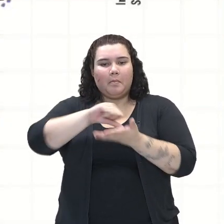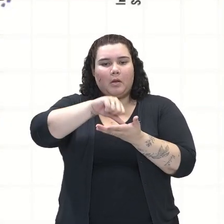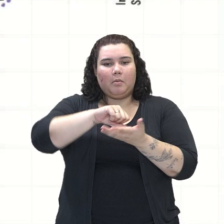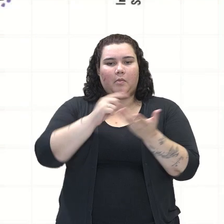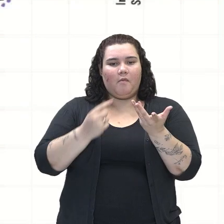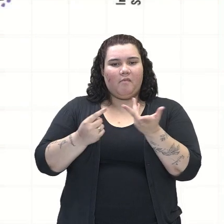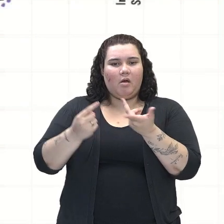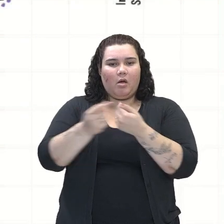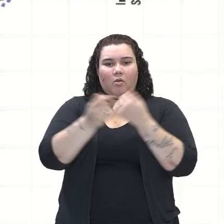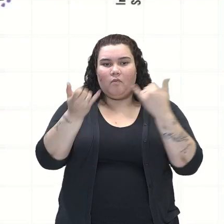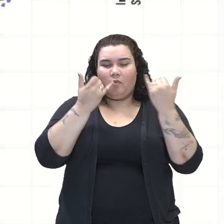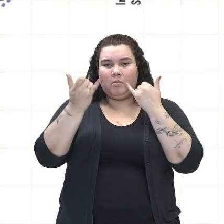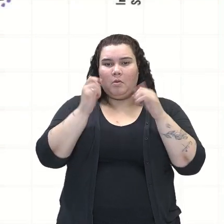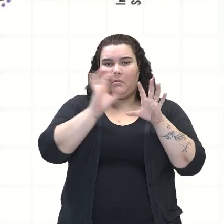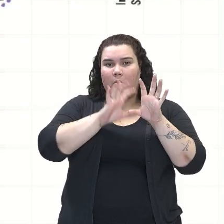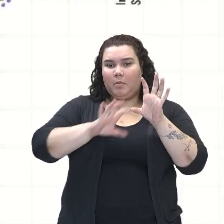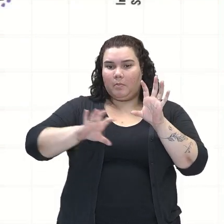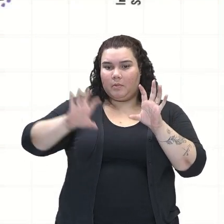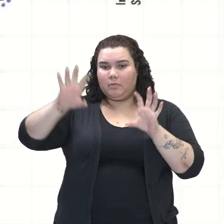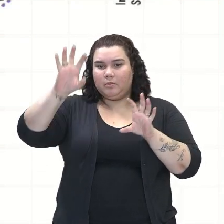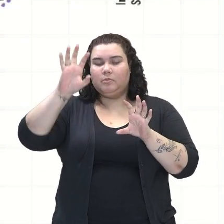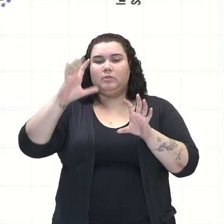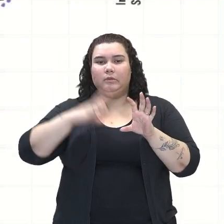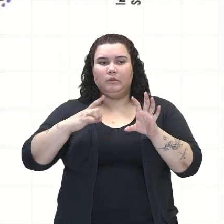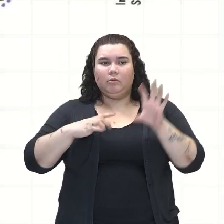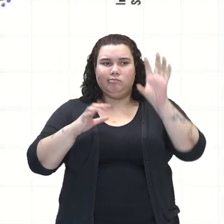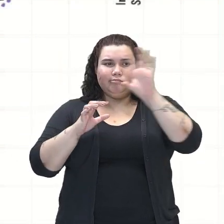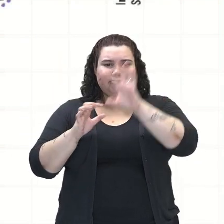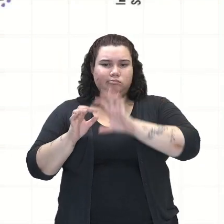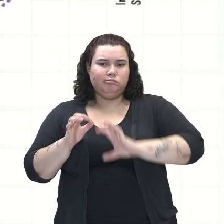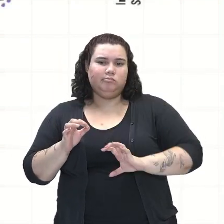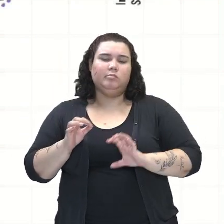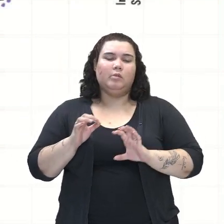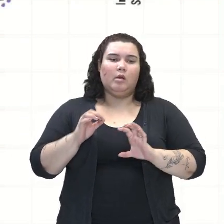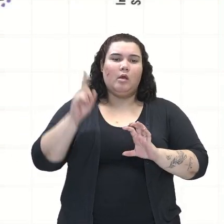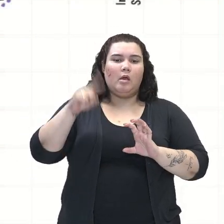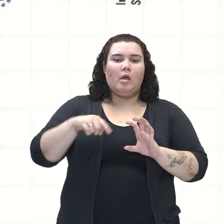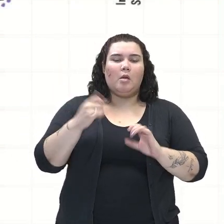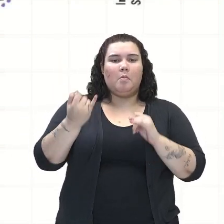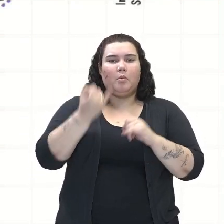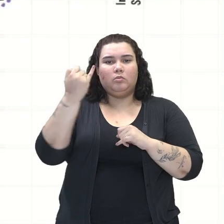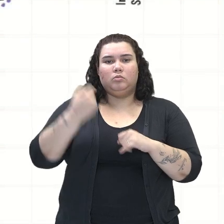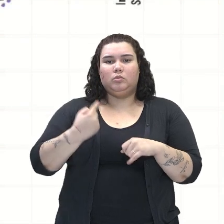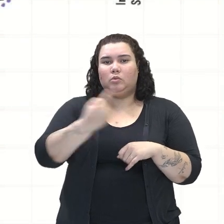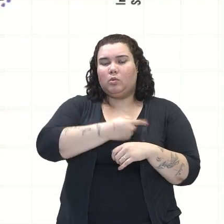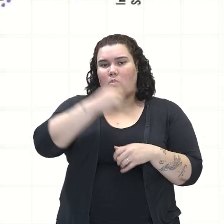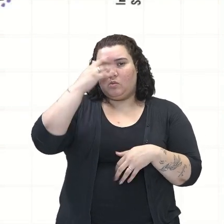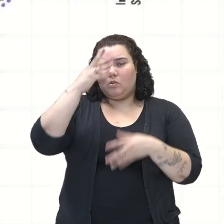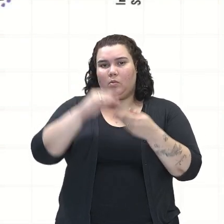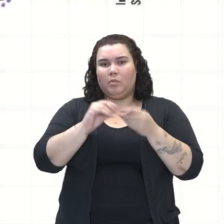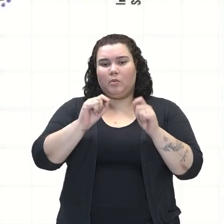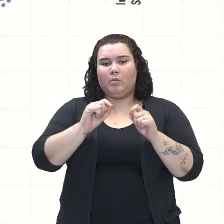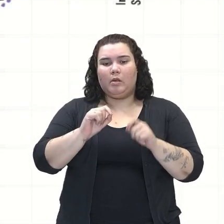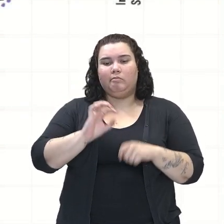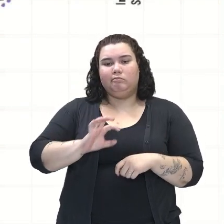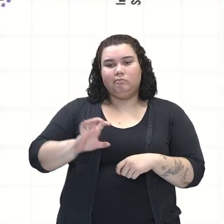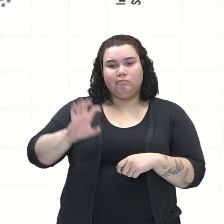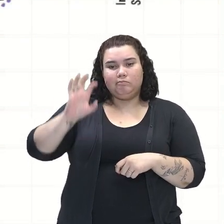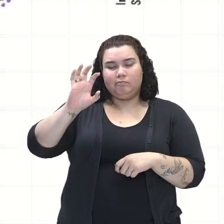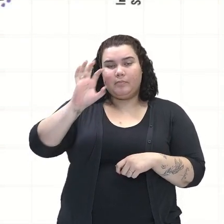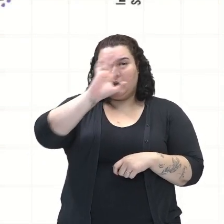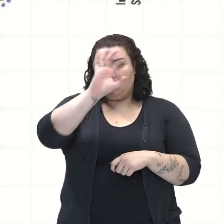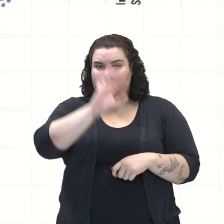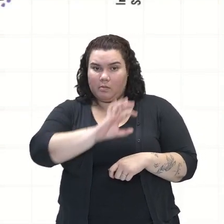gente vai pontuar algumas informações que são importantes aqui para a gente compreender a questão dos recursos minerais